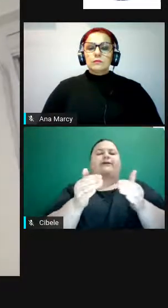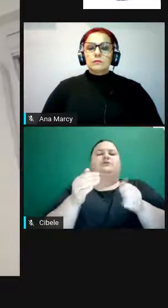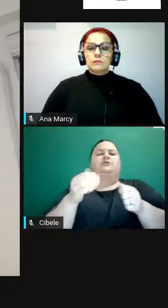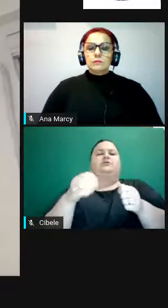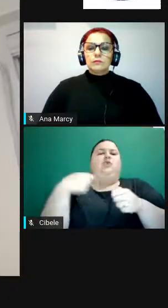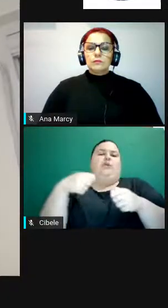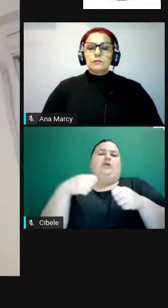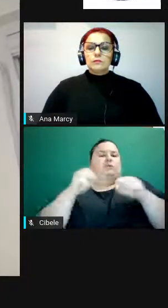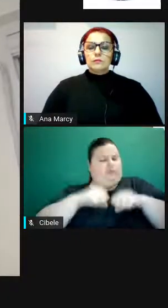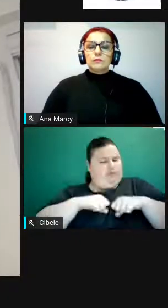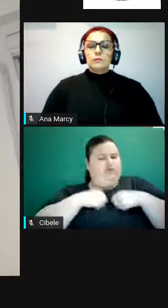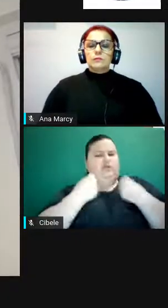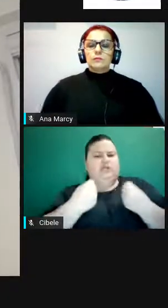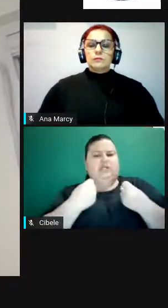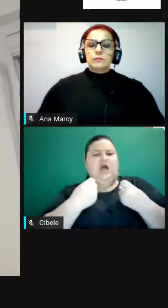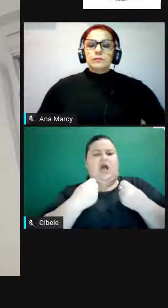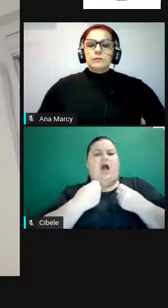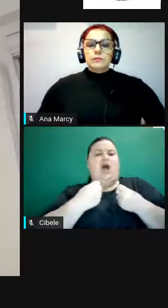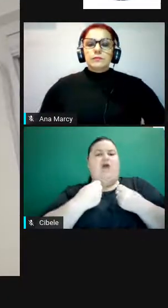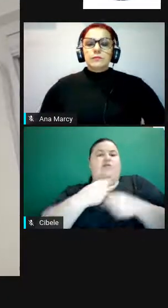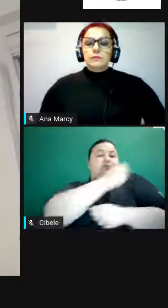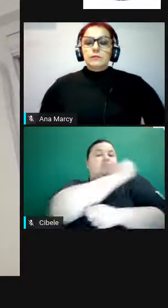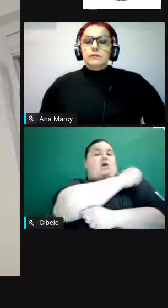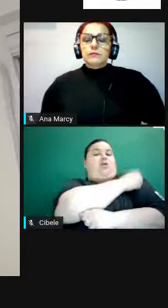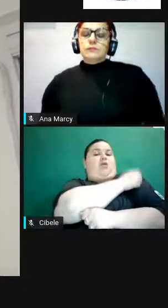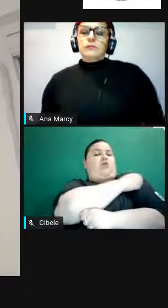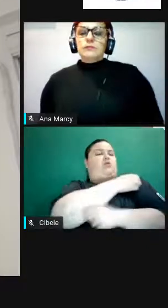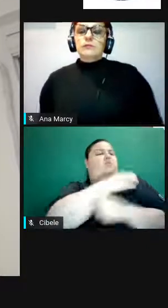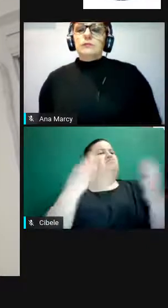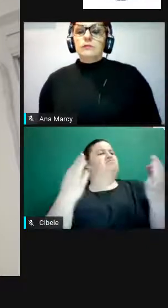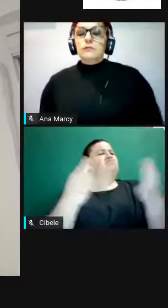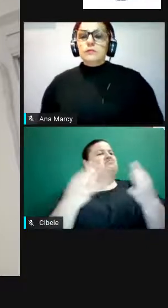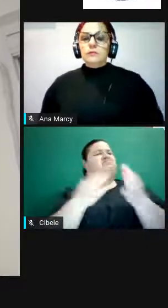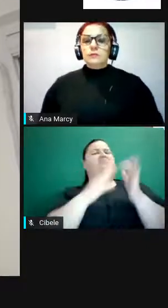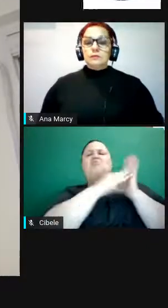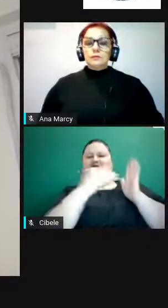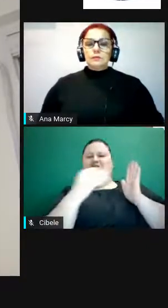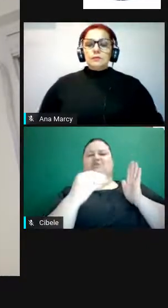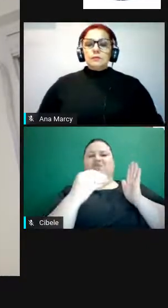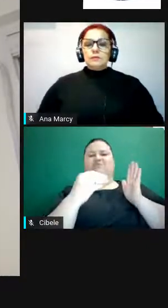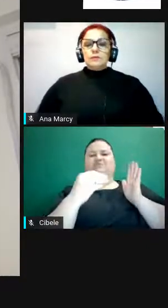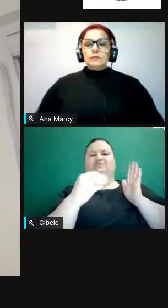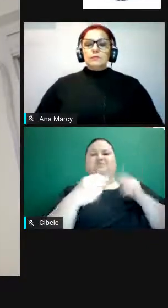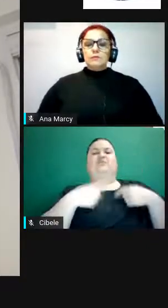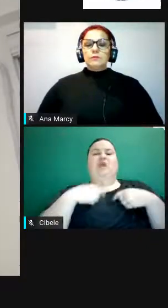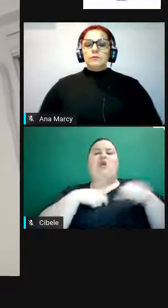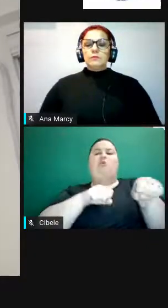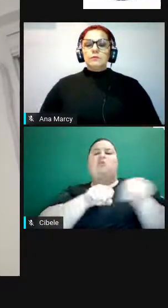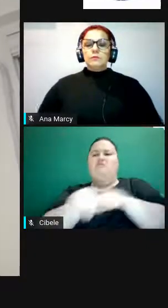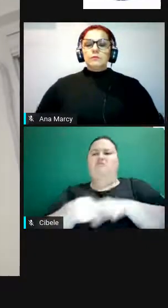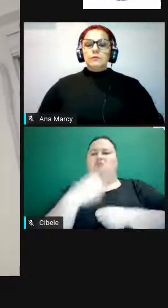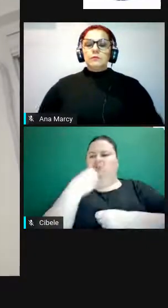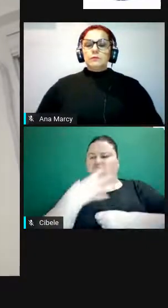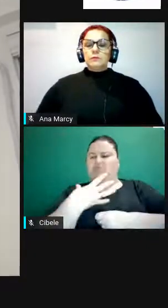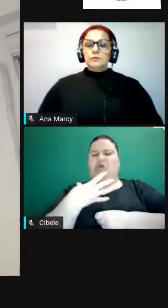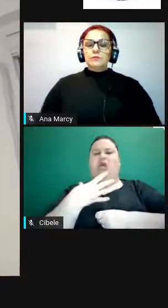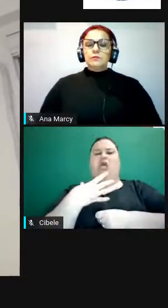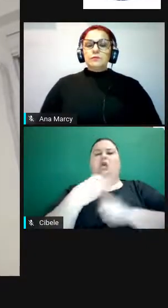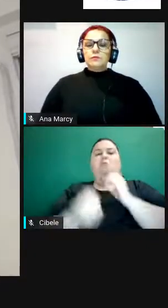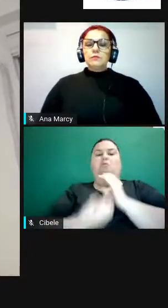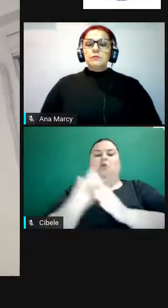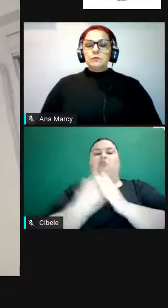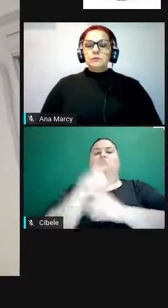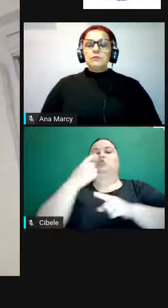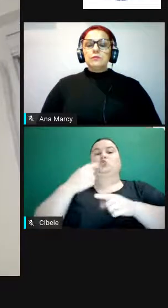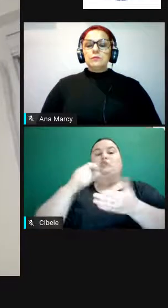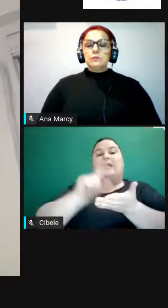me esforçava para ser um aluno exemplar e tal e consegui né o conseguimos formar bem Oi e a produzir artigos